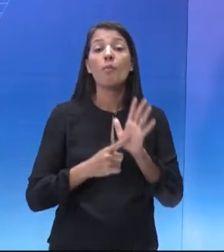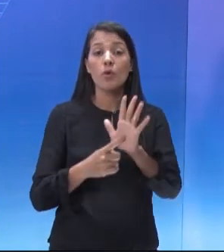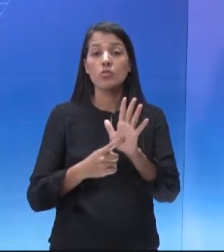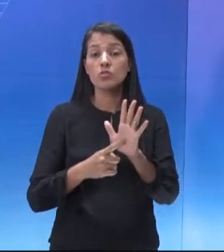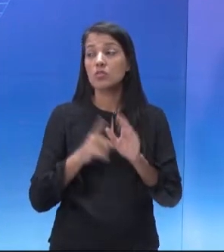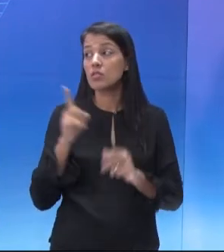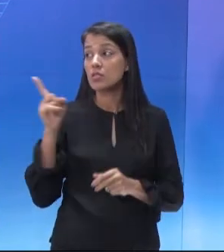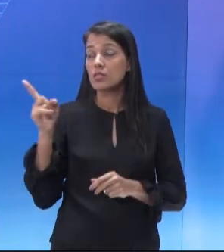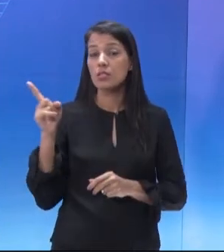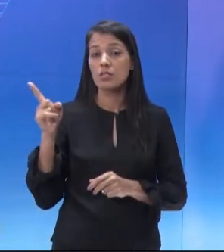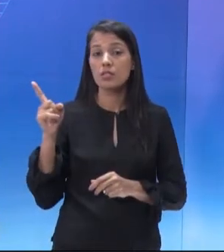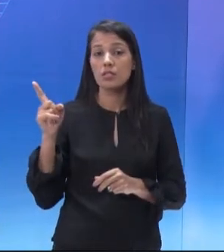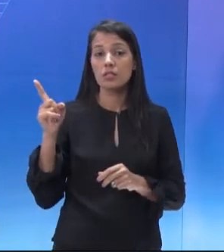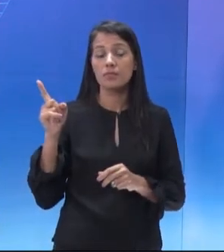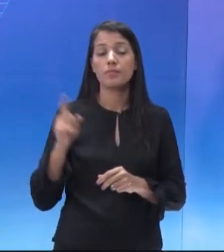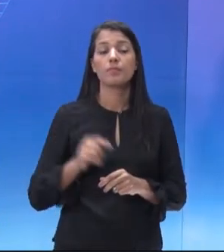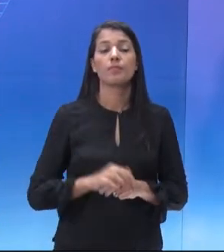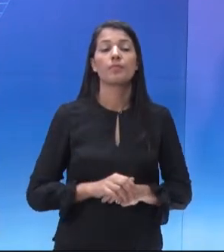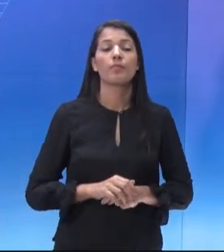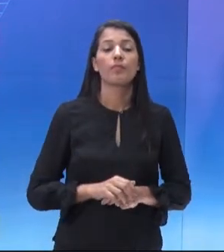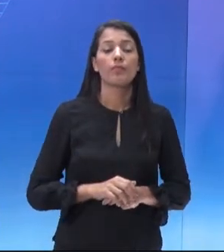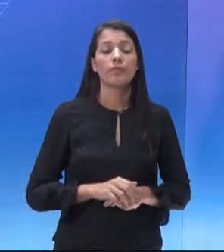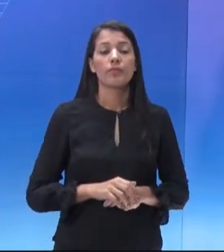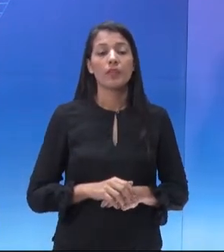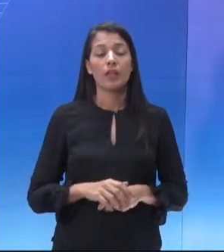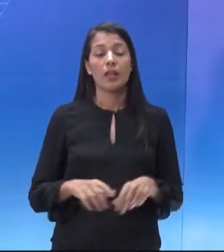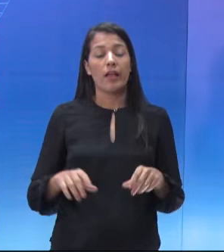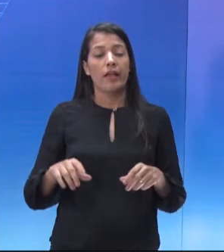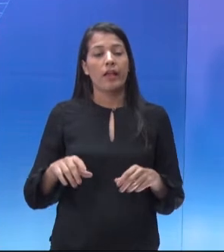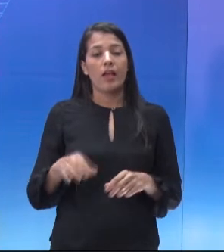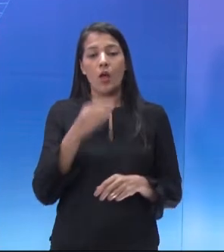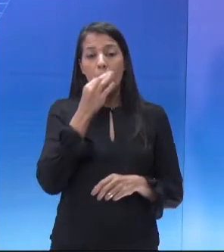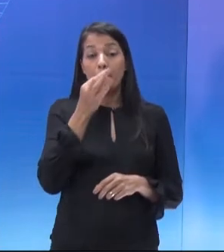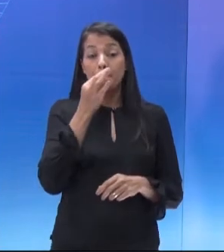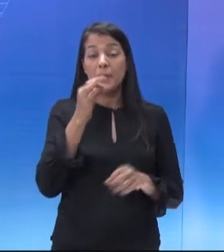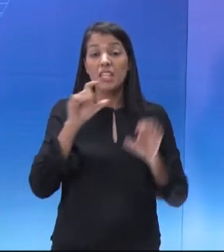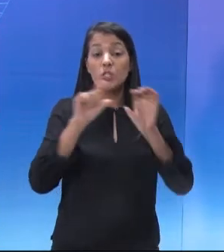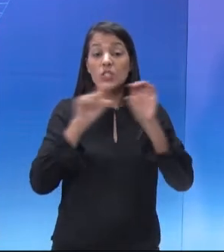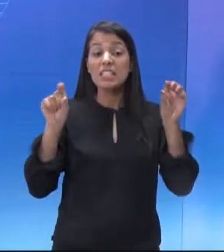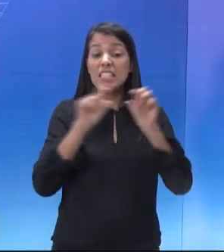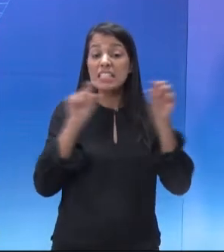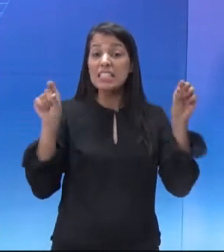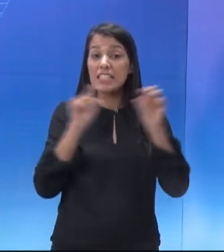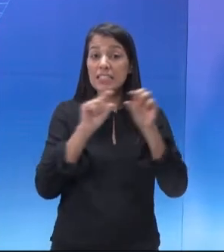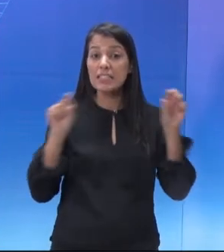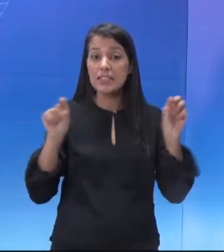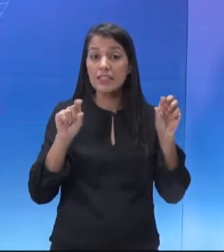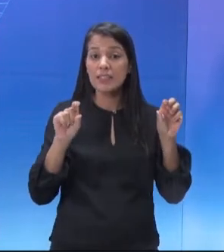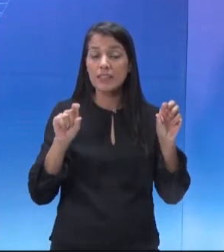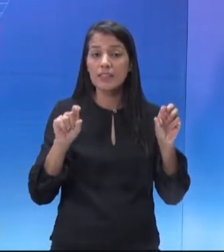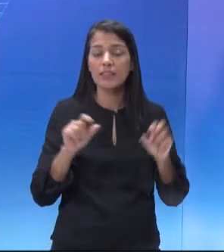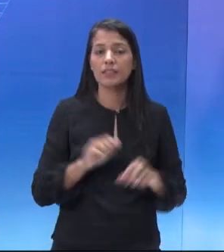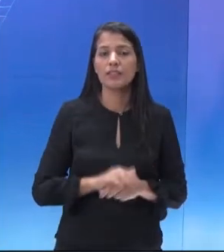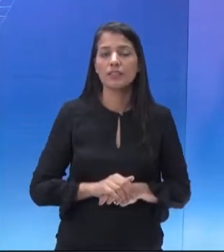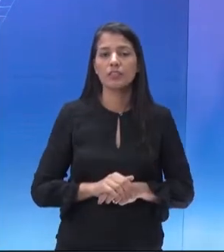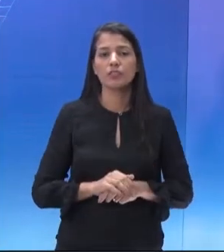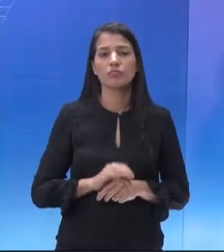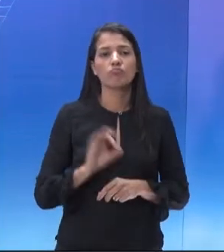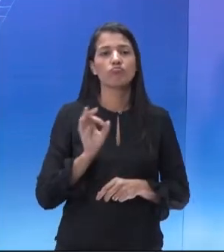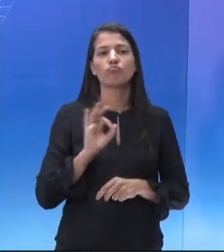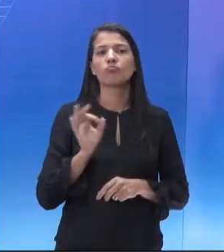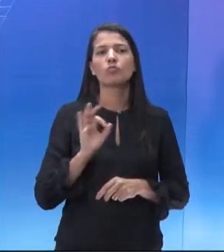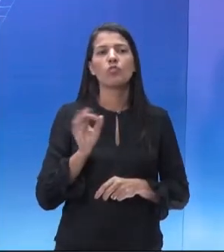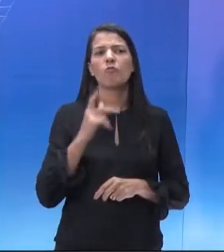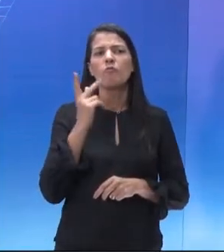tela, são os argumentos por citação. Então, você não é que você vai falar, o meu texto